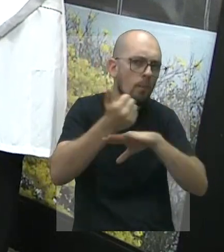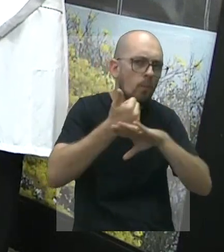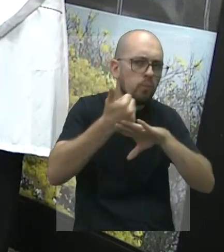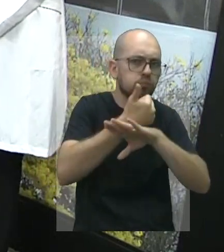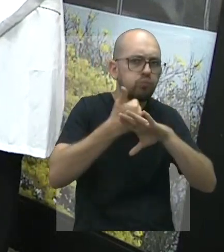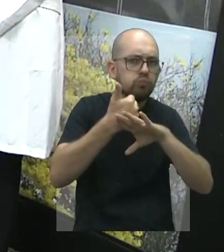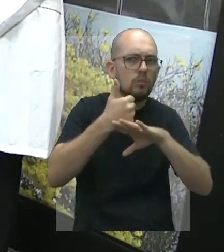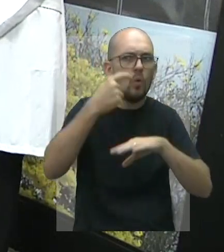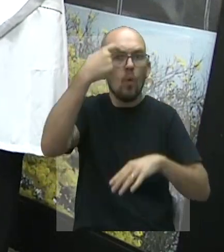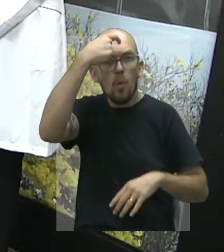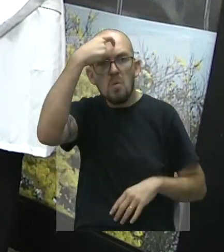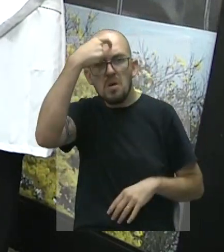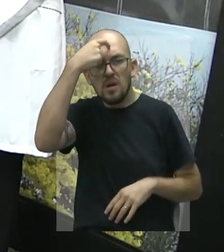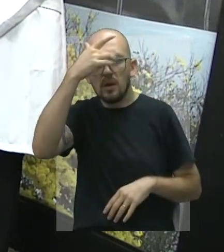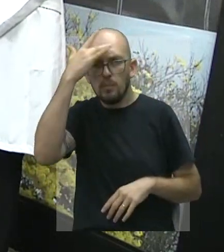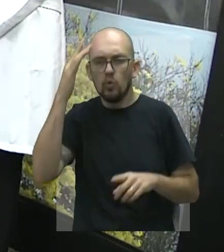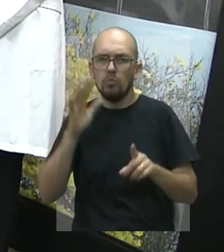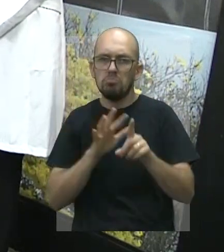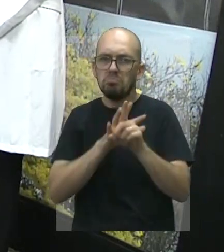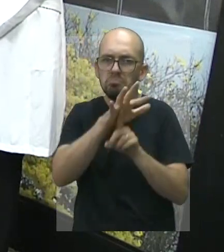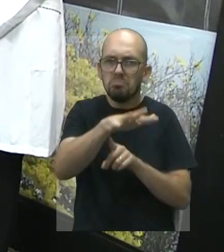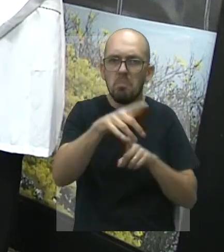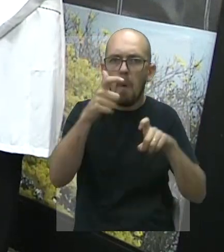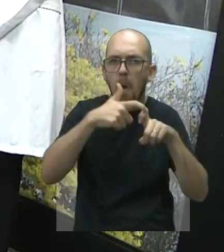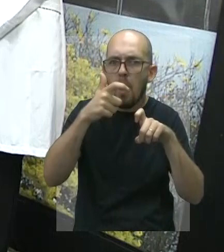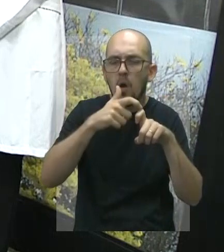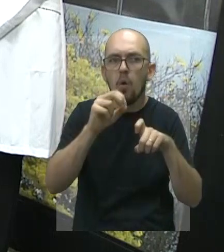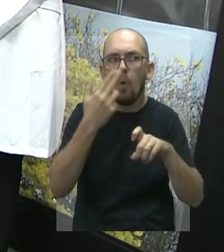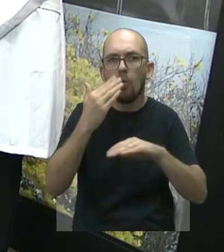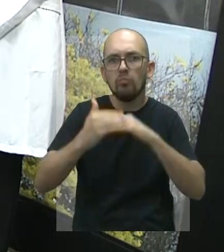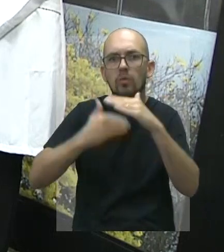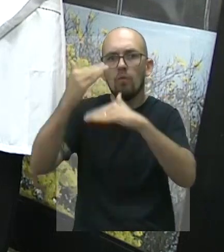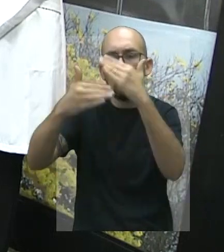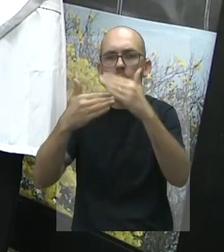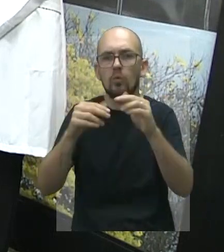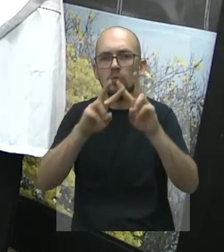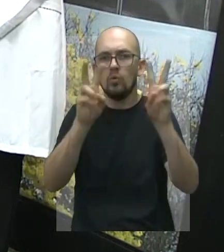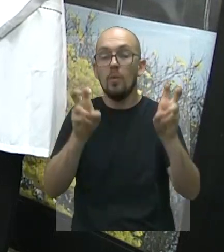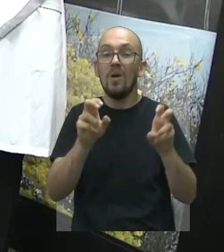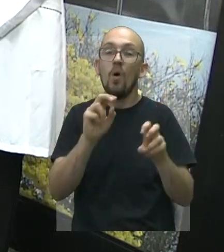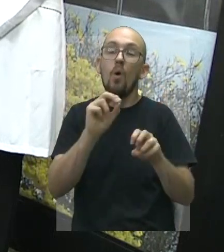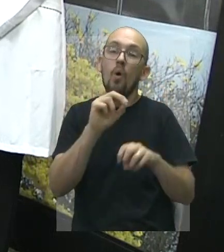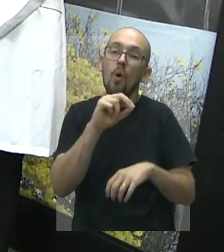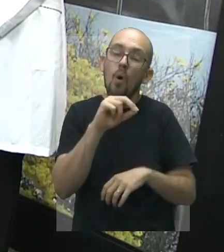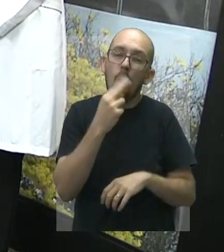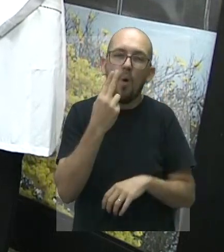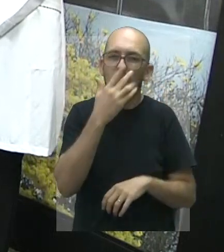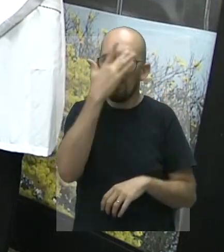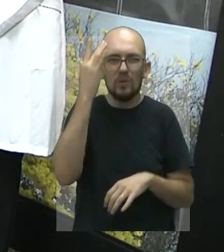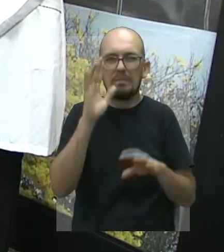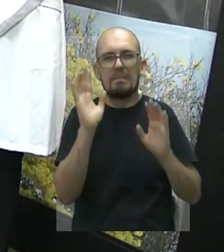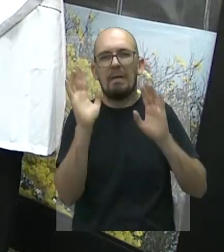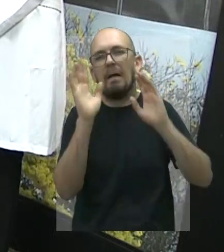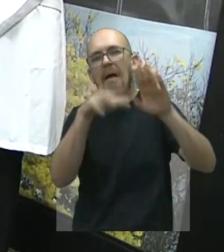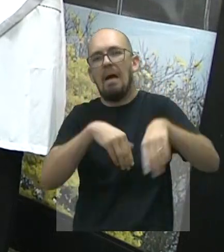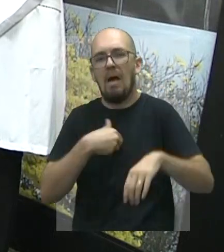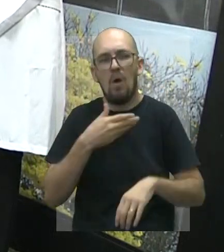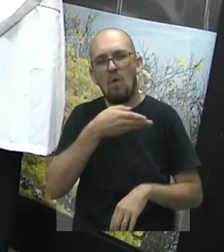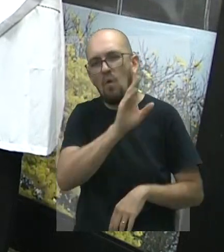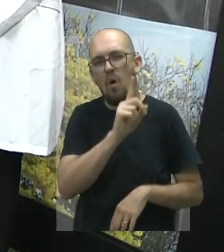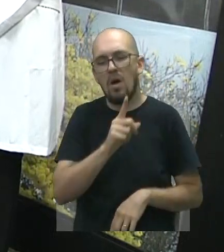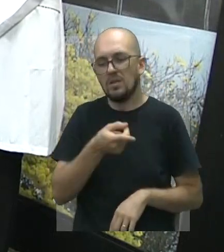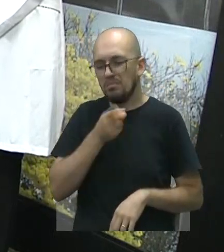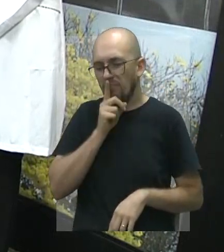essa consciência? Dá para a gente dizer que as pessoas estão evoluindo nesse aspecto ou ainda é muito tímido? As pessoas acabam